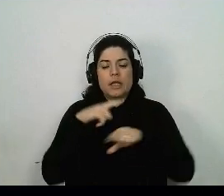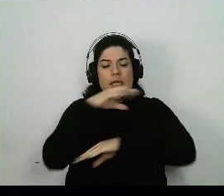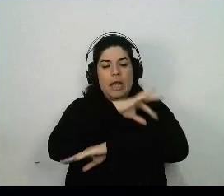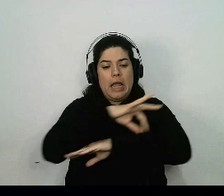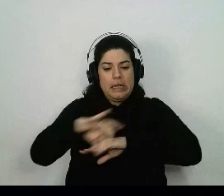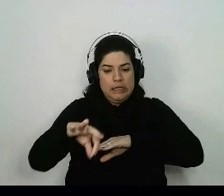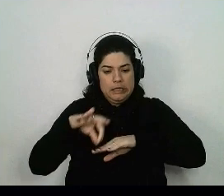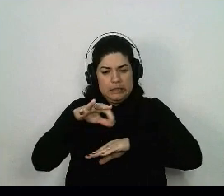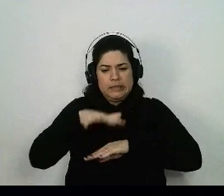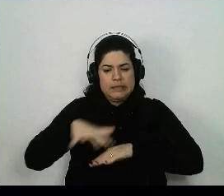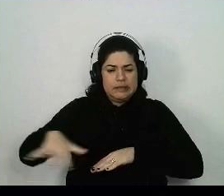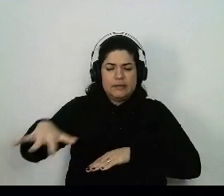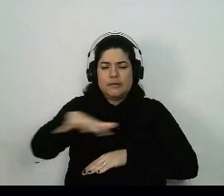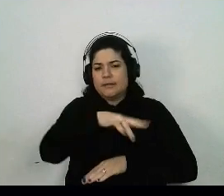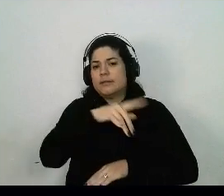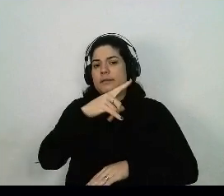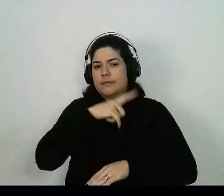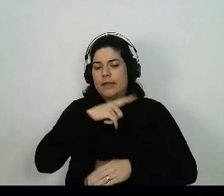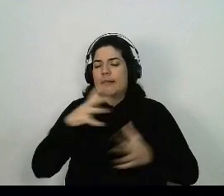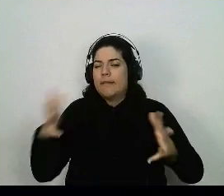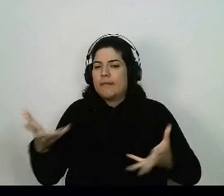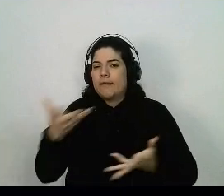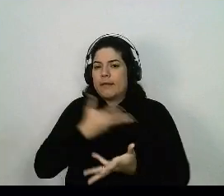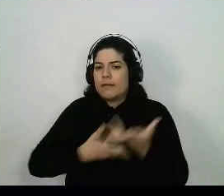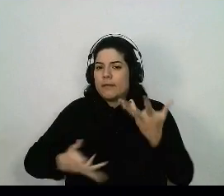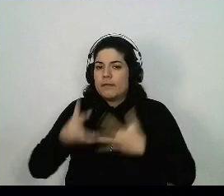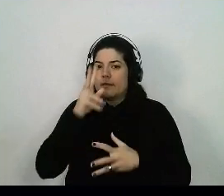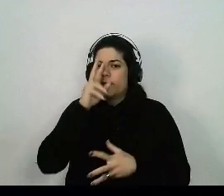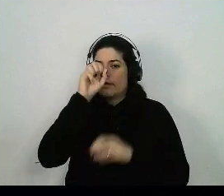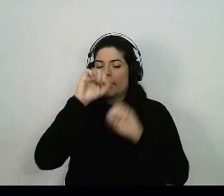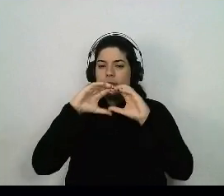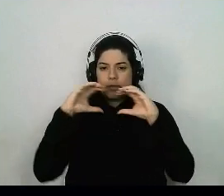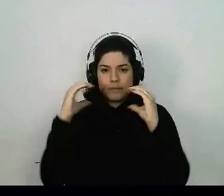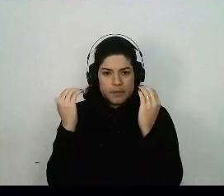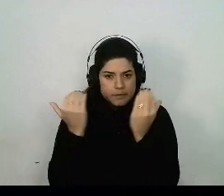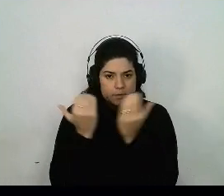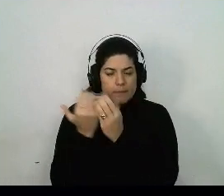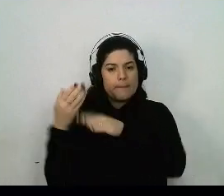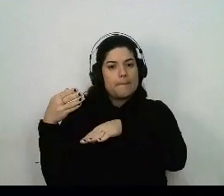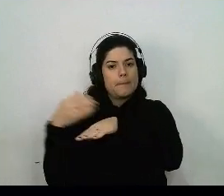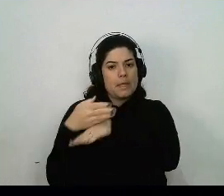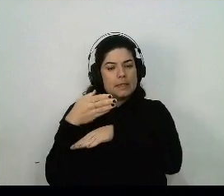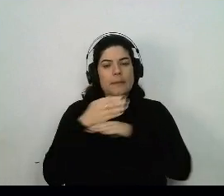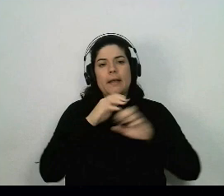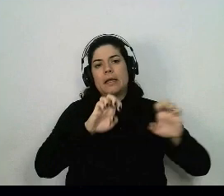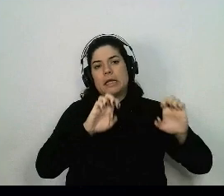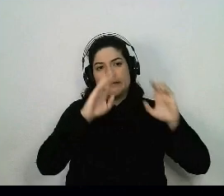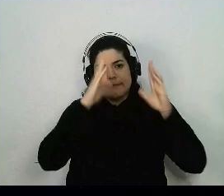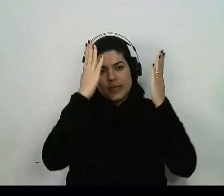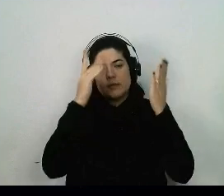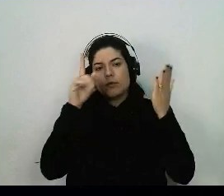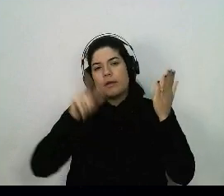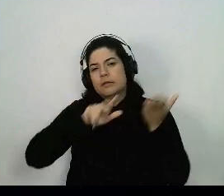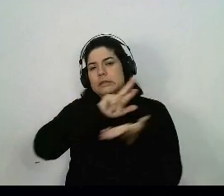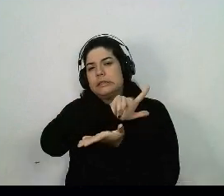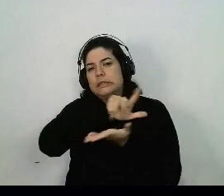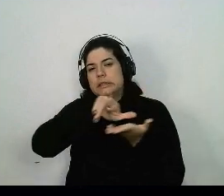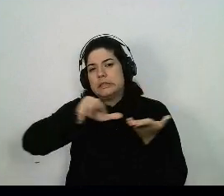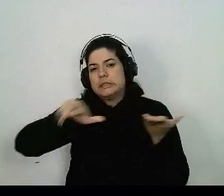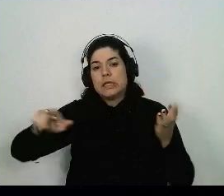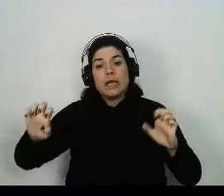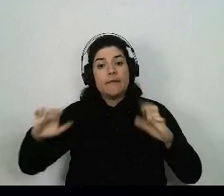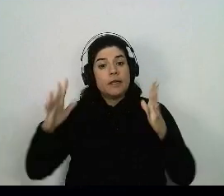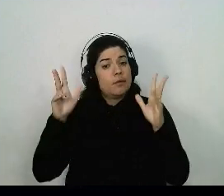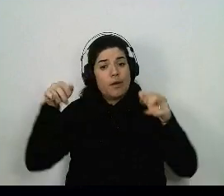tem um engajamento muito forte com a comunidade, então participação de eventos, de diversos eventos, como o TDC, então hoje